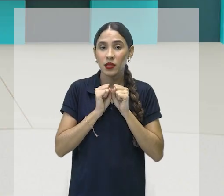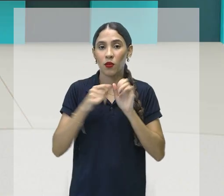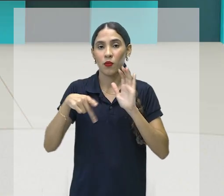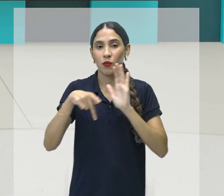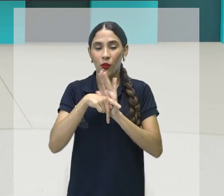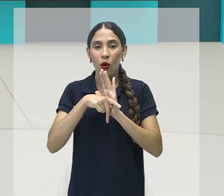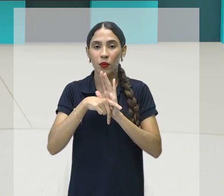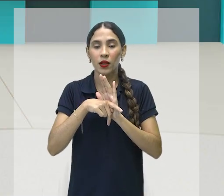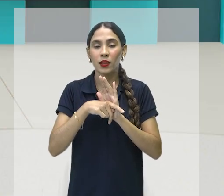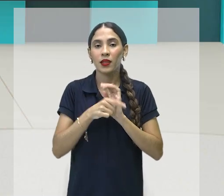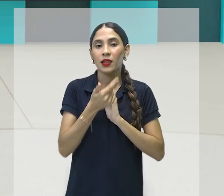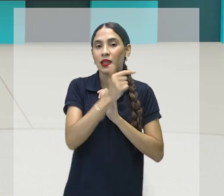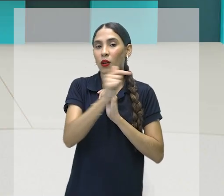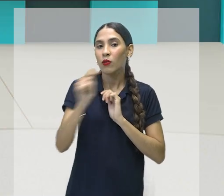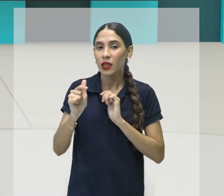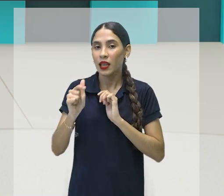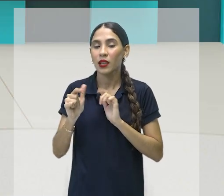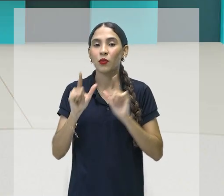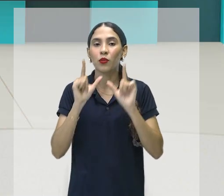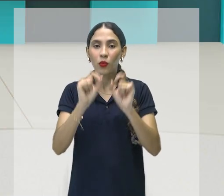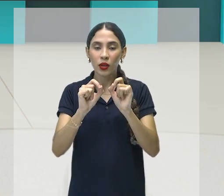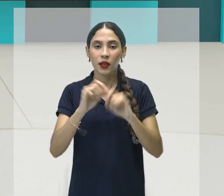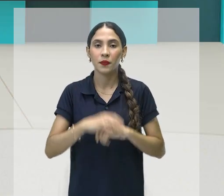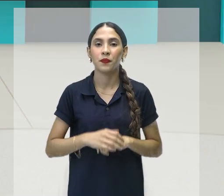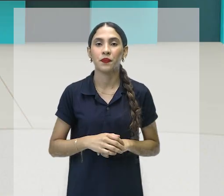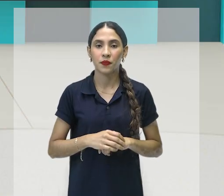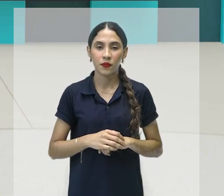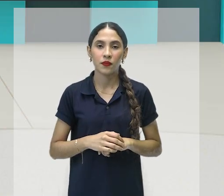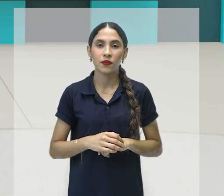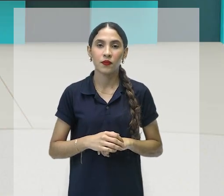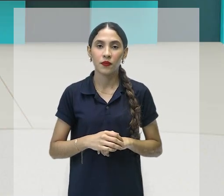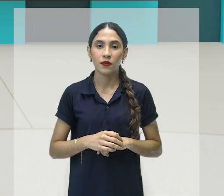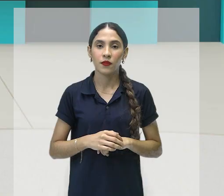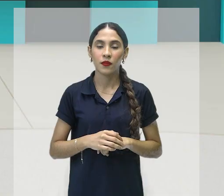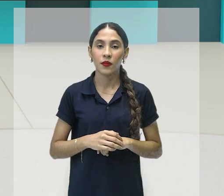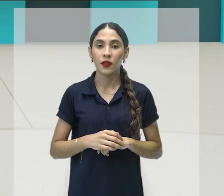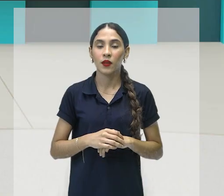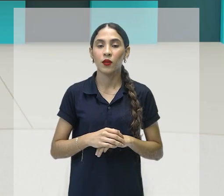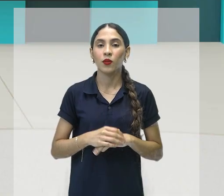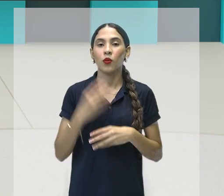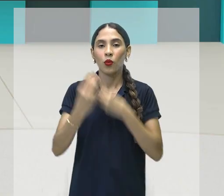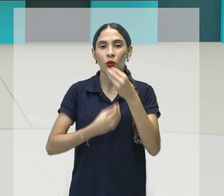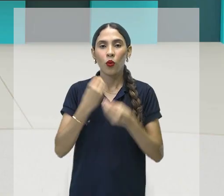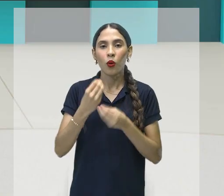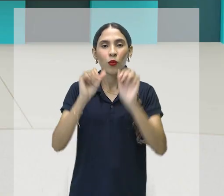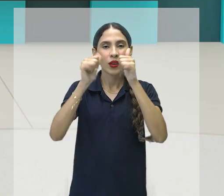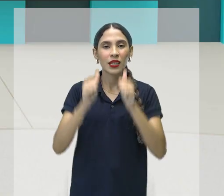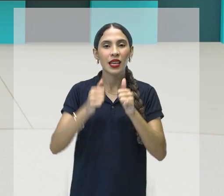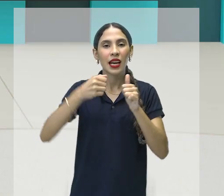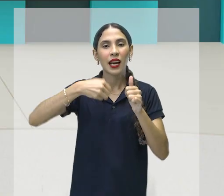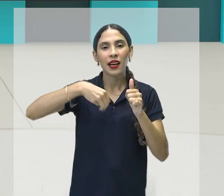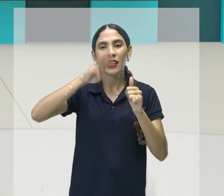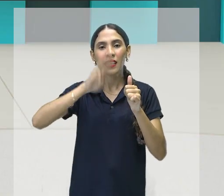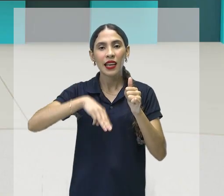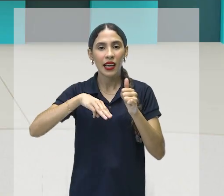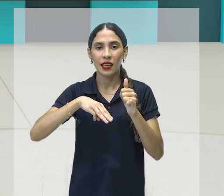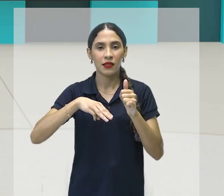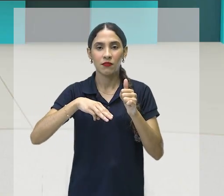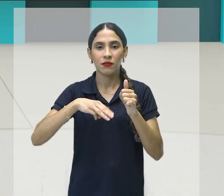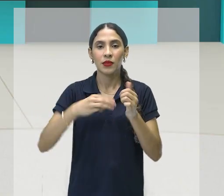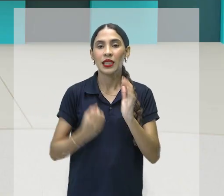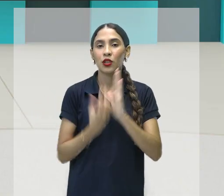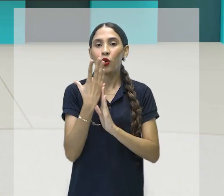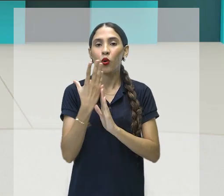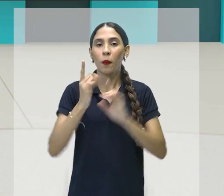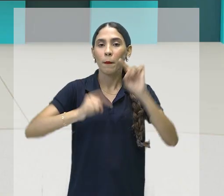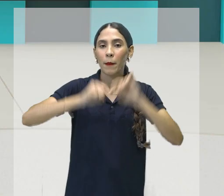apropriação em que não tem-se realmente a questão de colocar de quem foi aquele